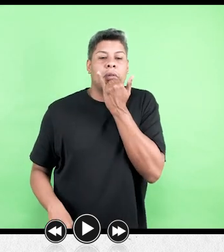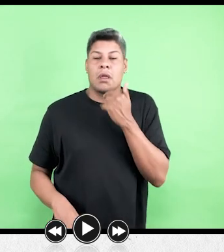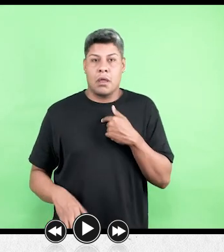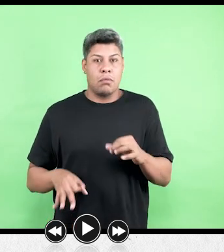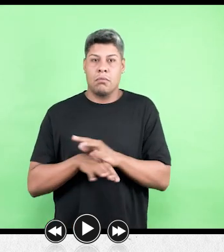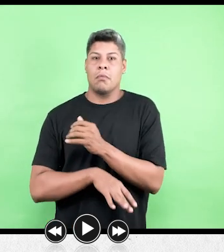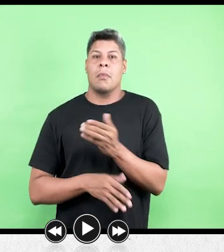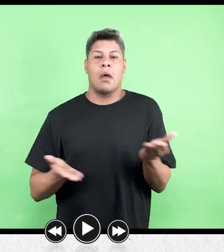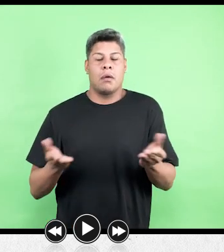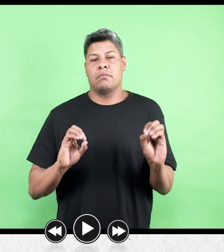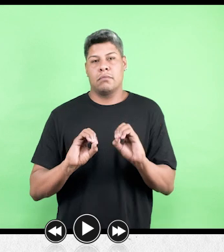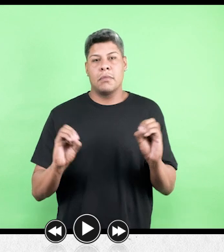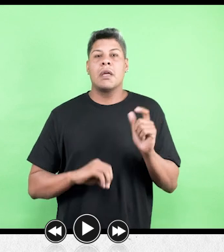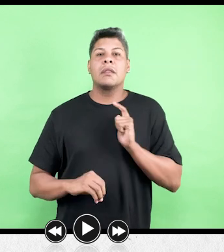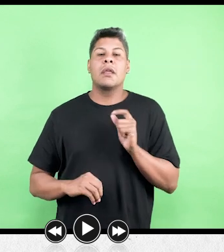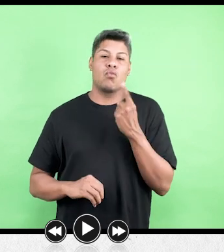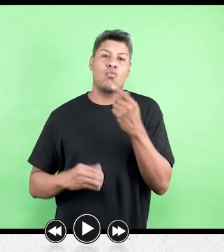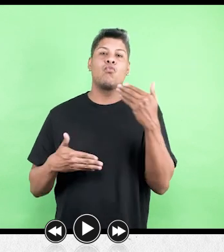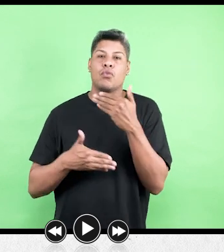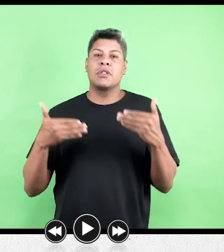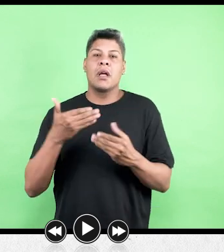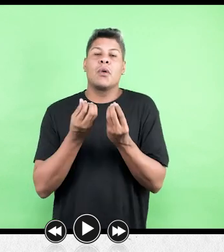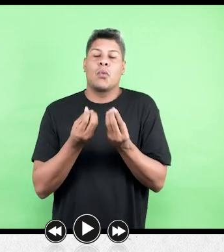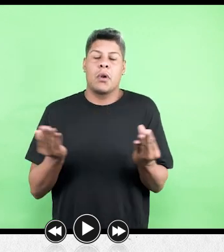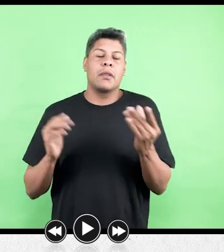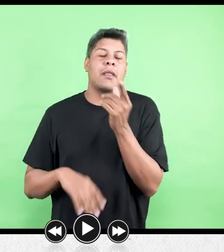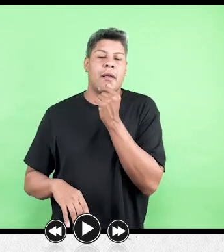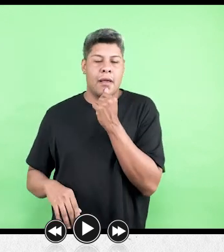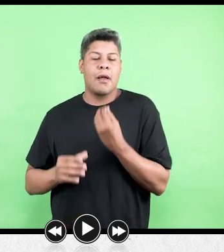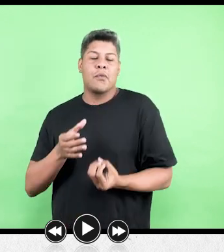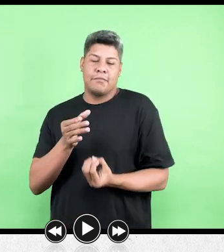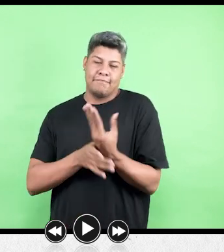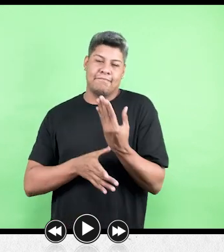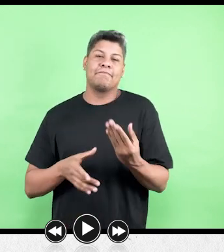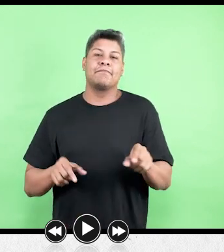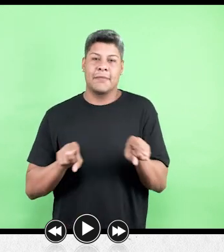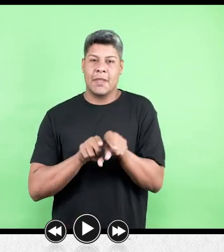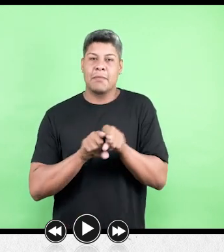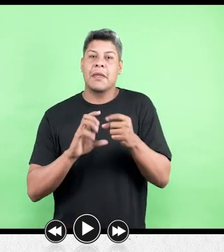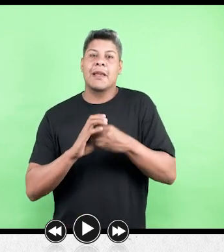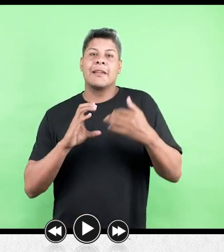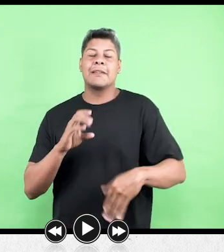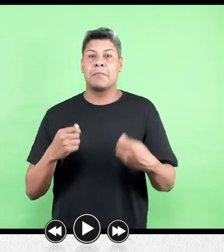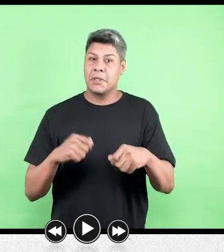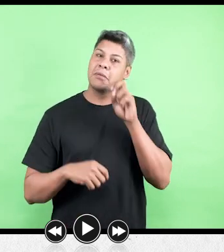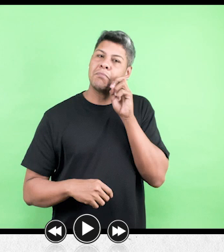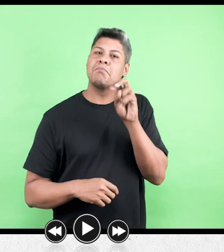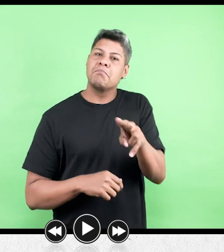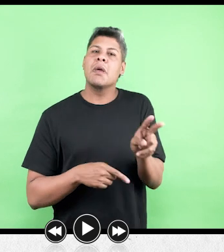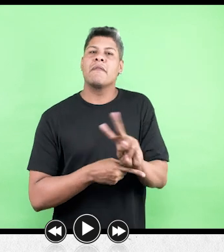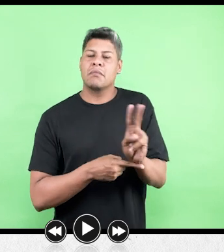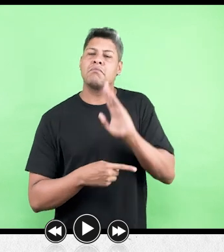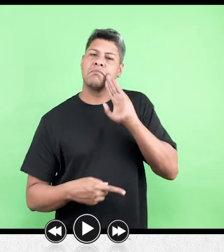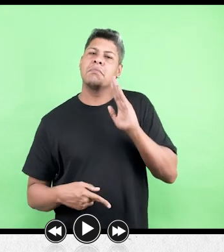vou encerrar agora. A gente ainda tem mais um slide sobre a qualidade da água produzida, também, que são aspectos que precisam ser observados na